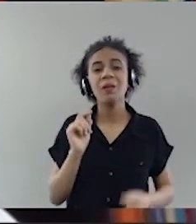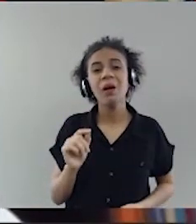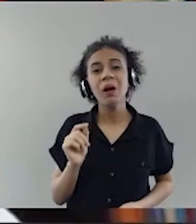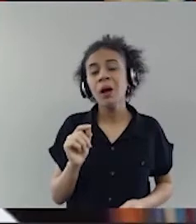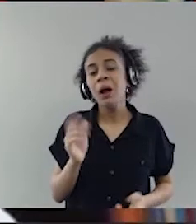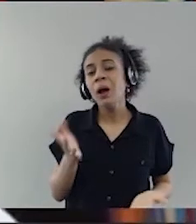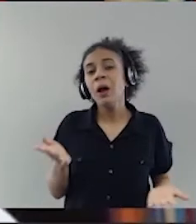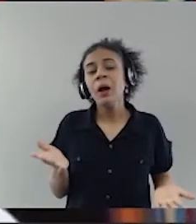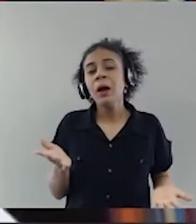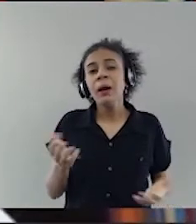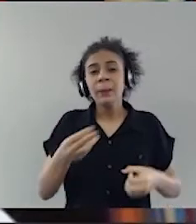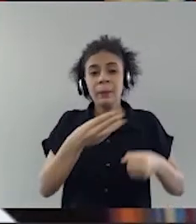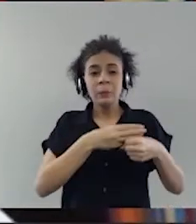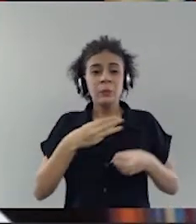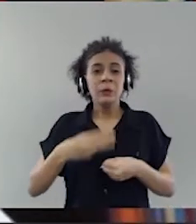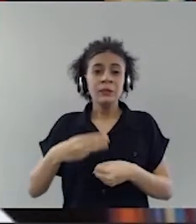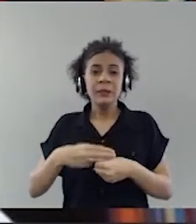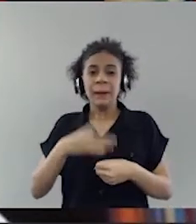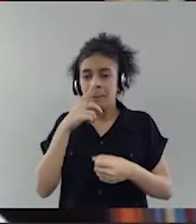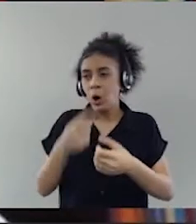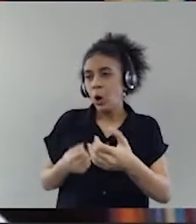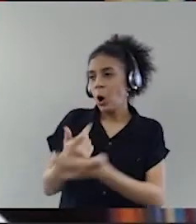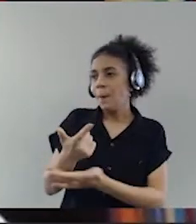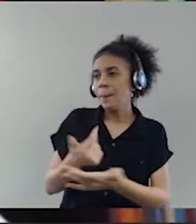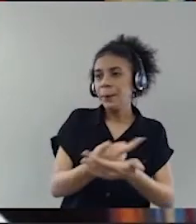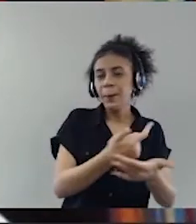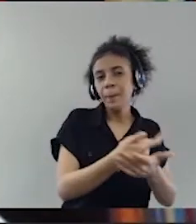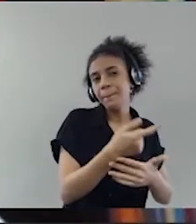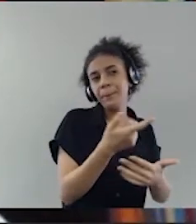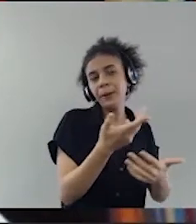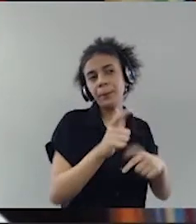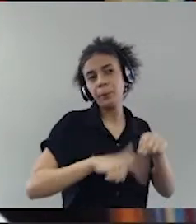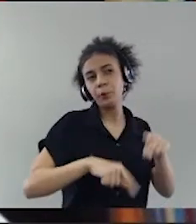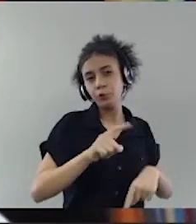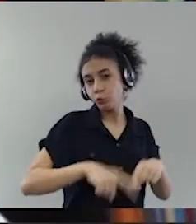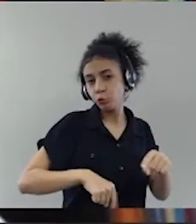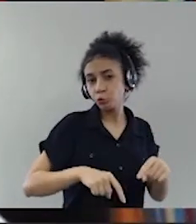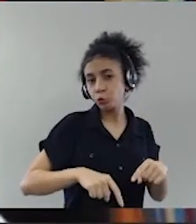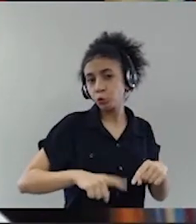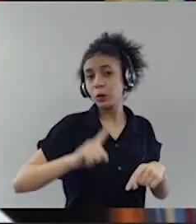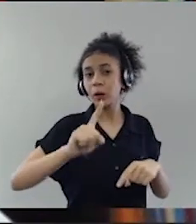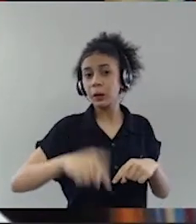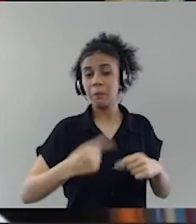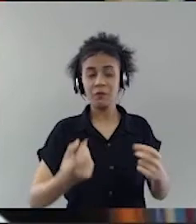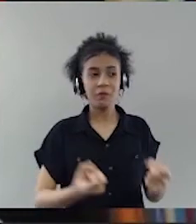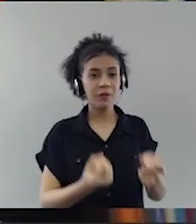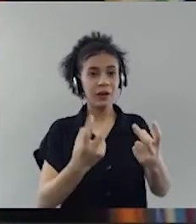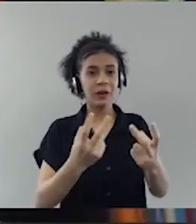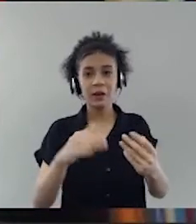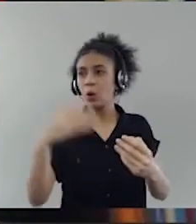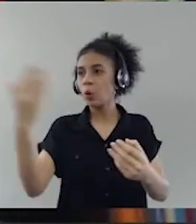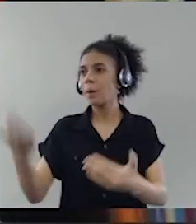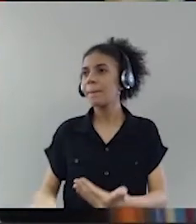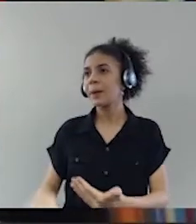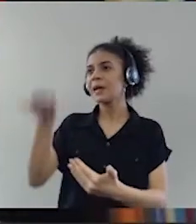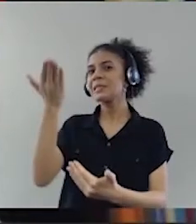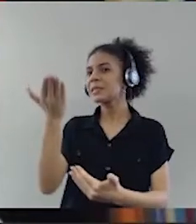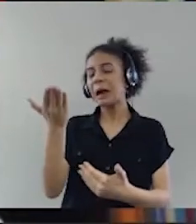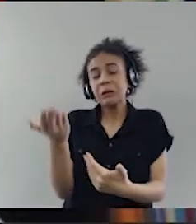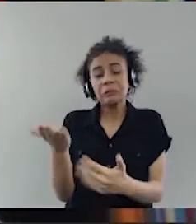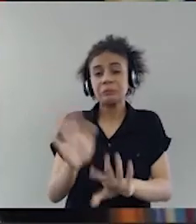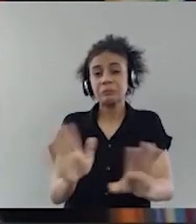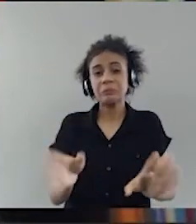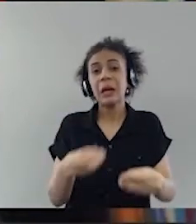simplesmente municípios compravam algum tipo de insumo, o vendedor, posteriormente, vendia a outro preço maior, simplesmente